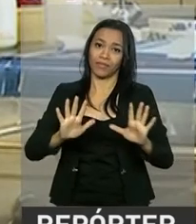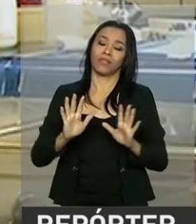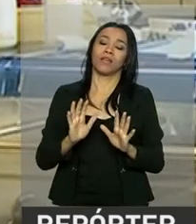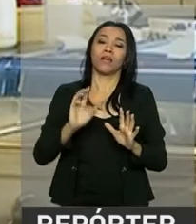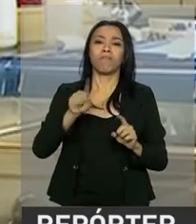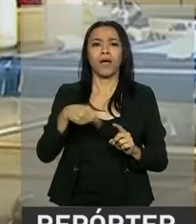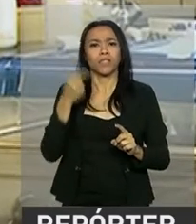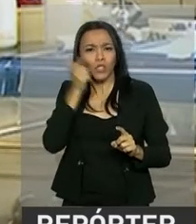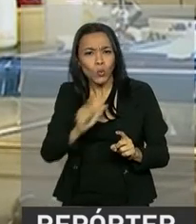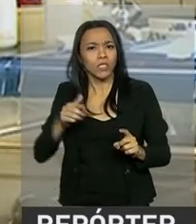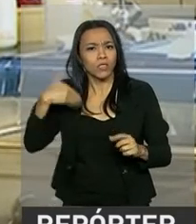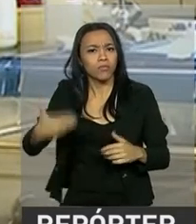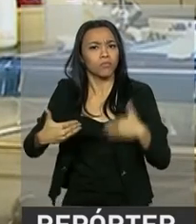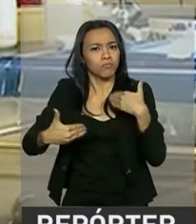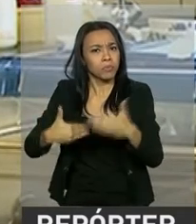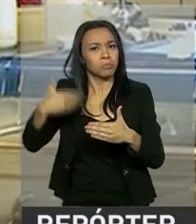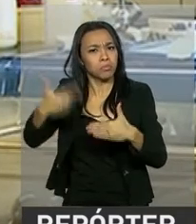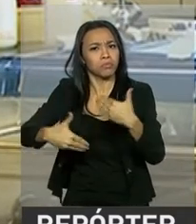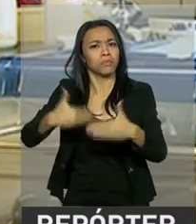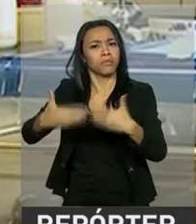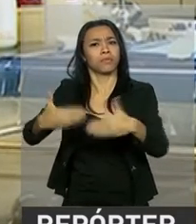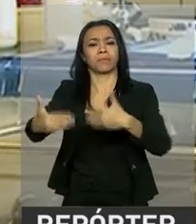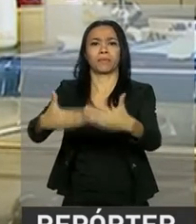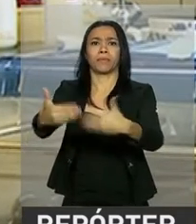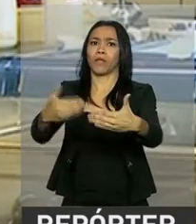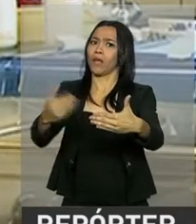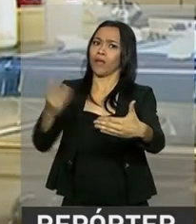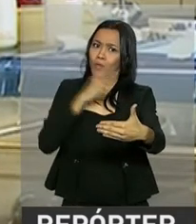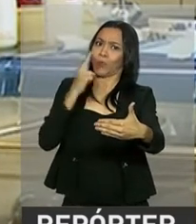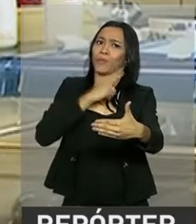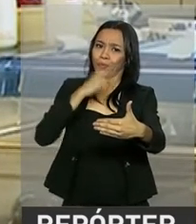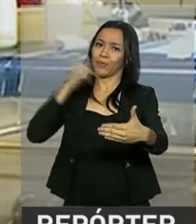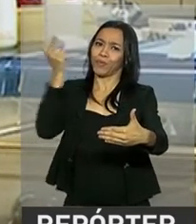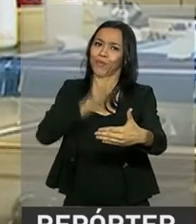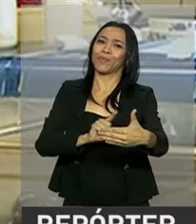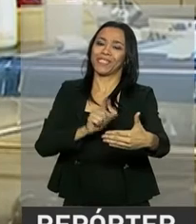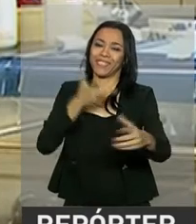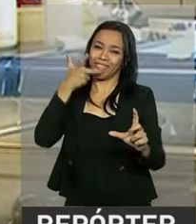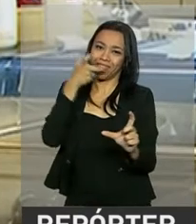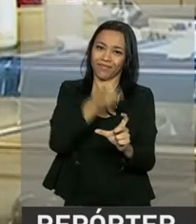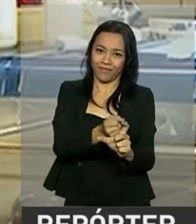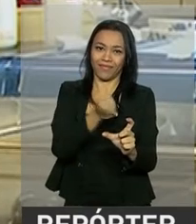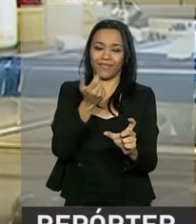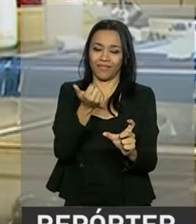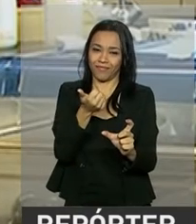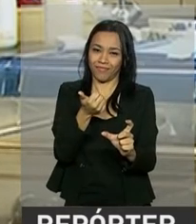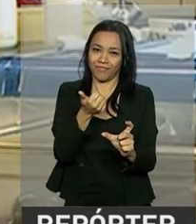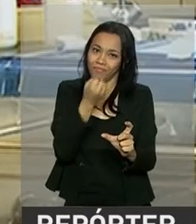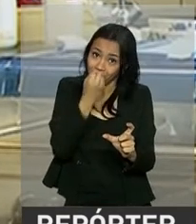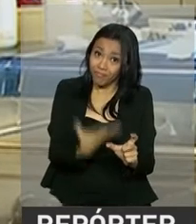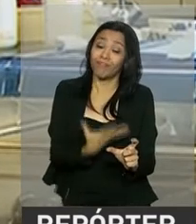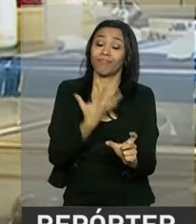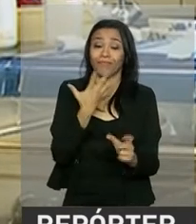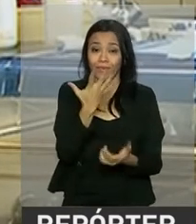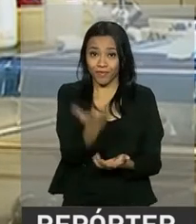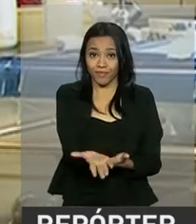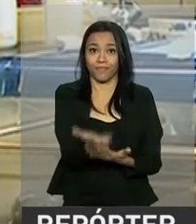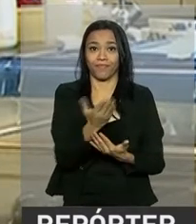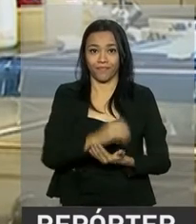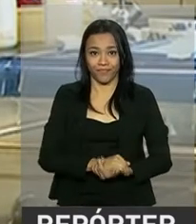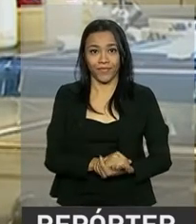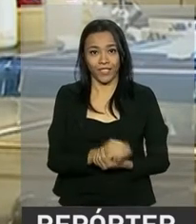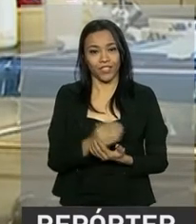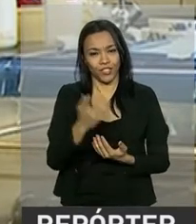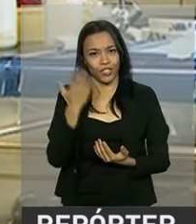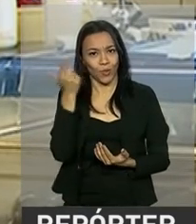dados digamos assim é a gente tá muito confiante que logo podemos ter algum resultado é bom nesse sentido é